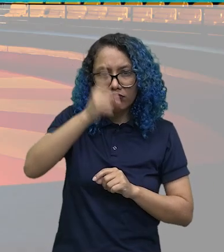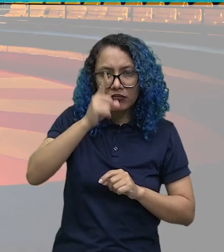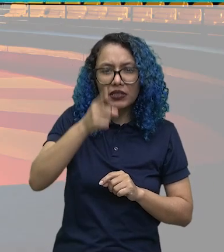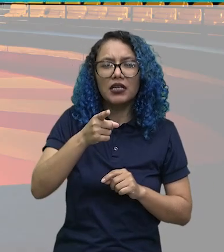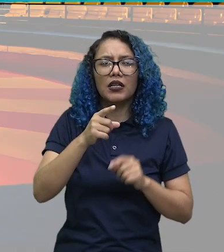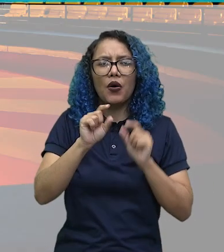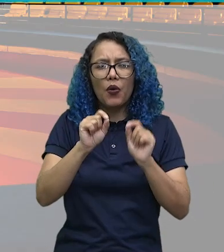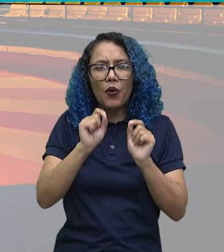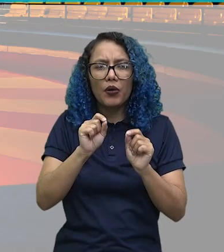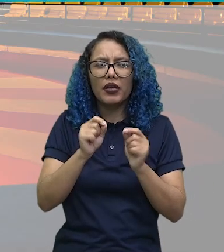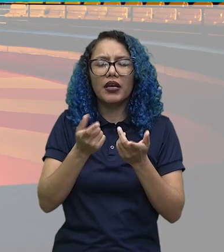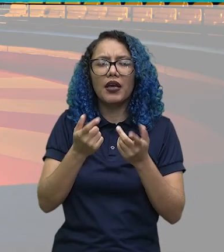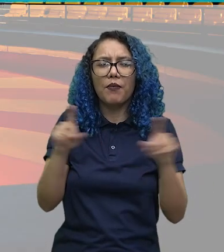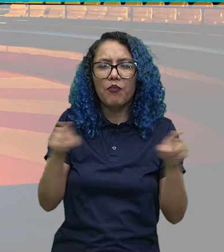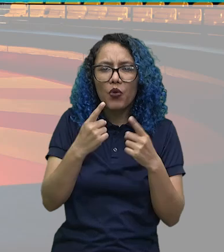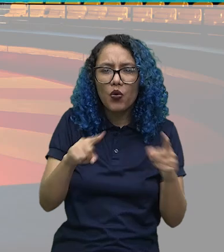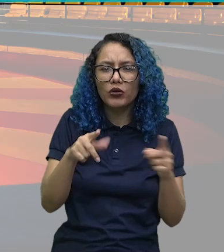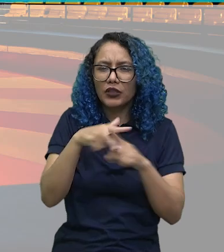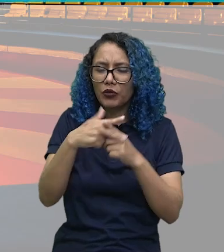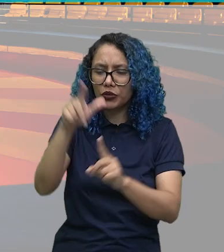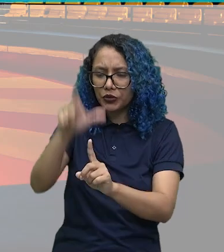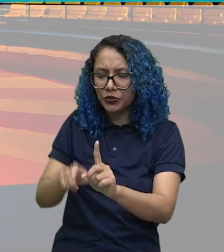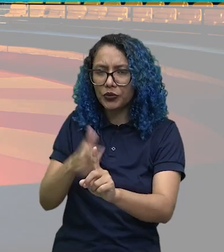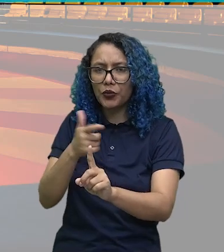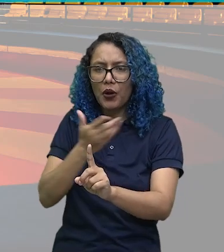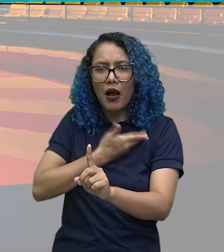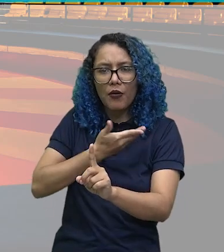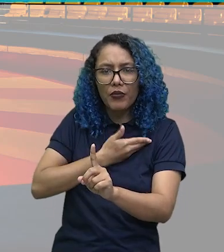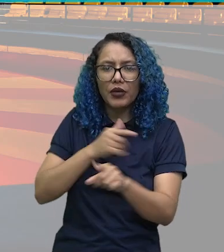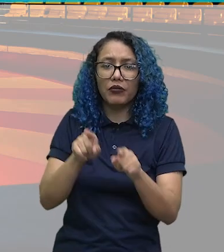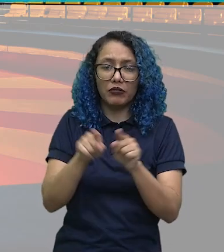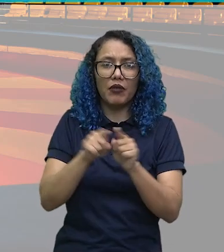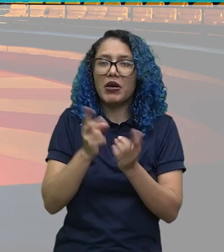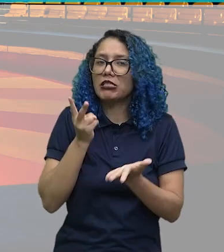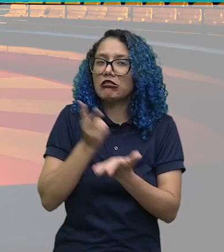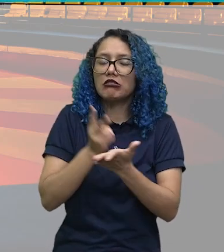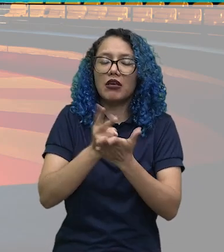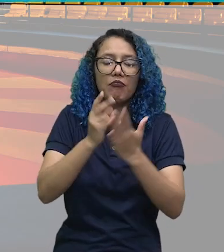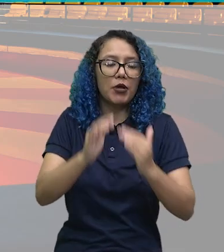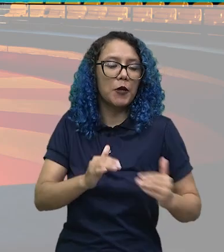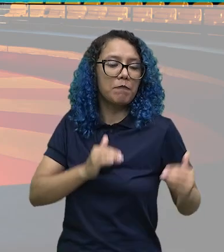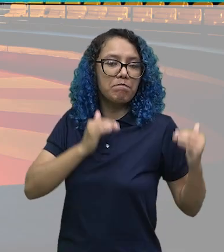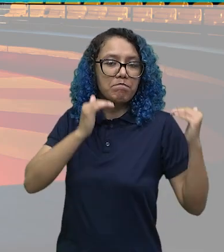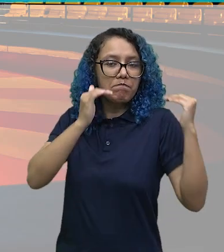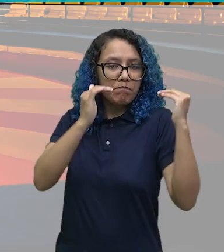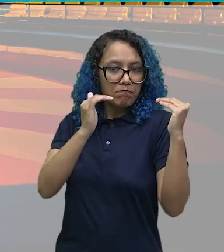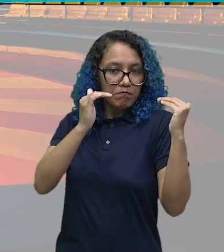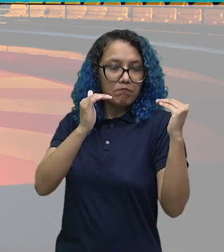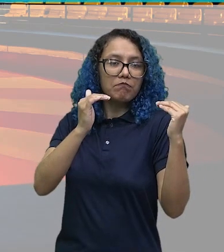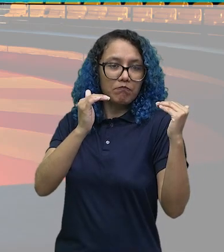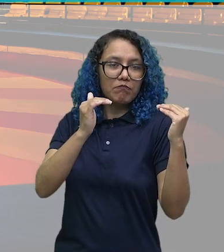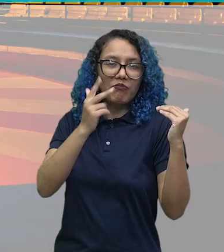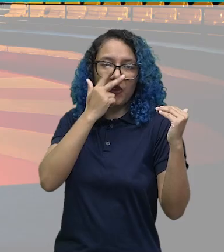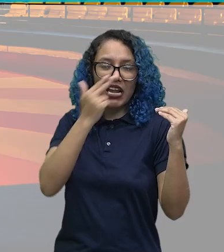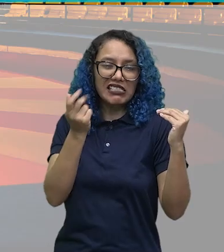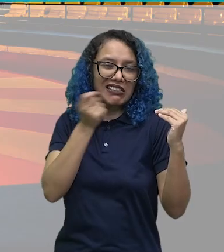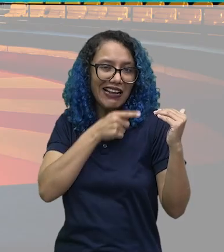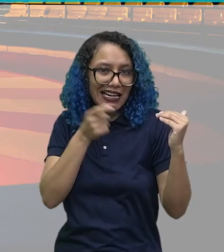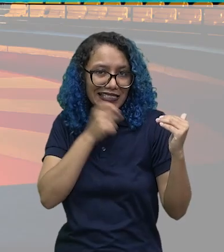conduz a música, corrige o parceiro e mantém um ar de superioridade quase